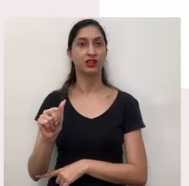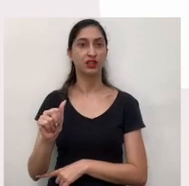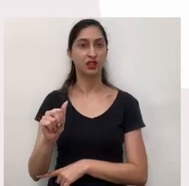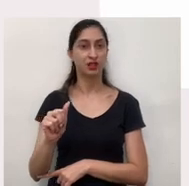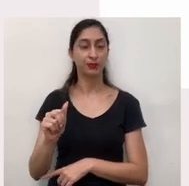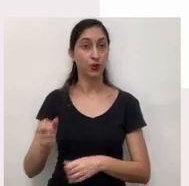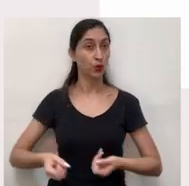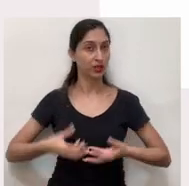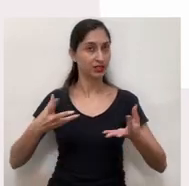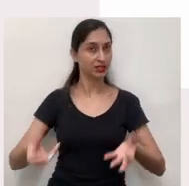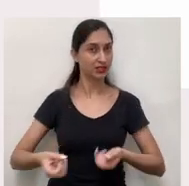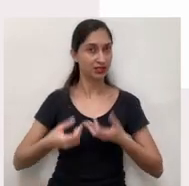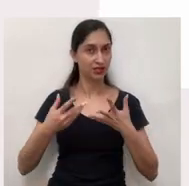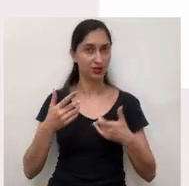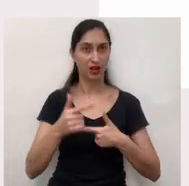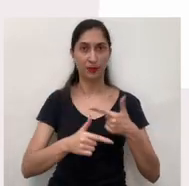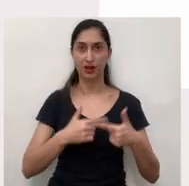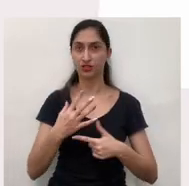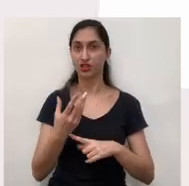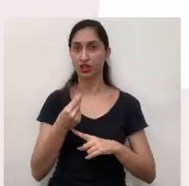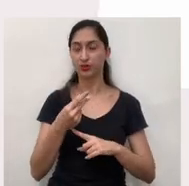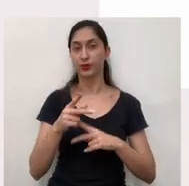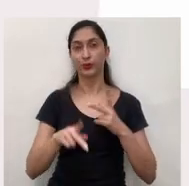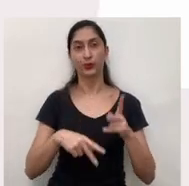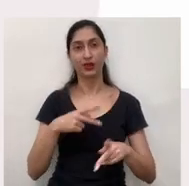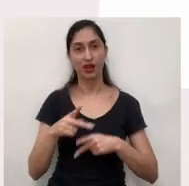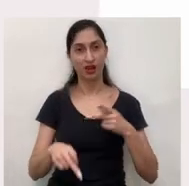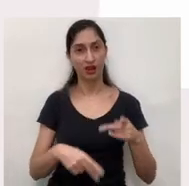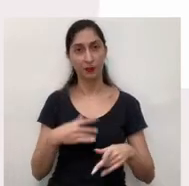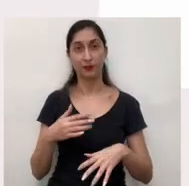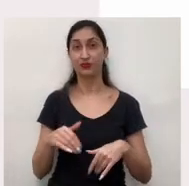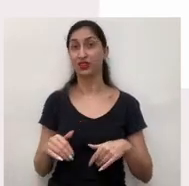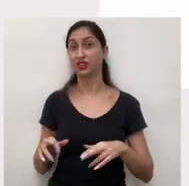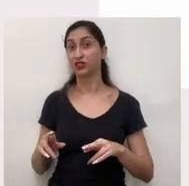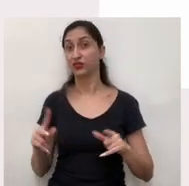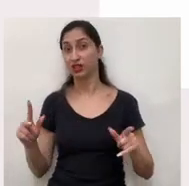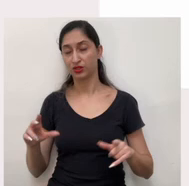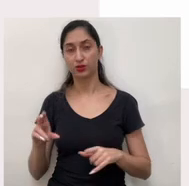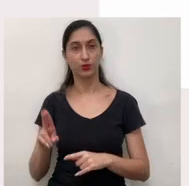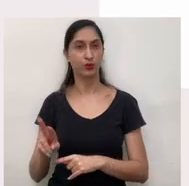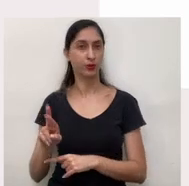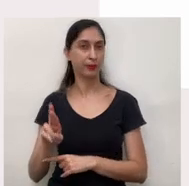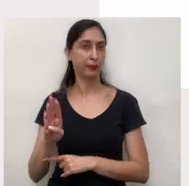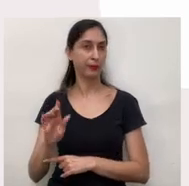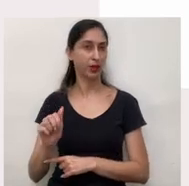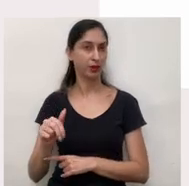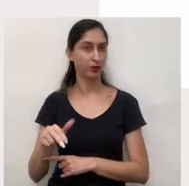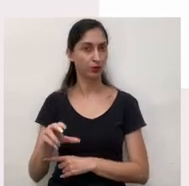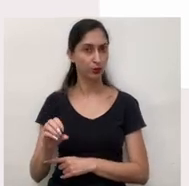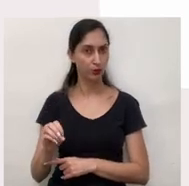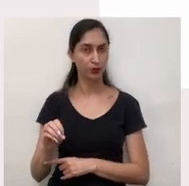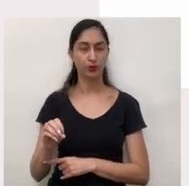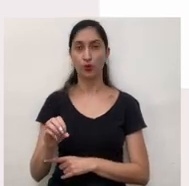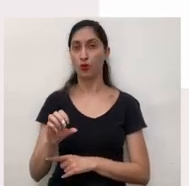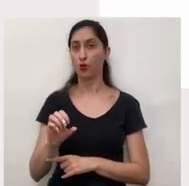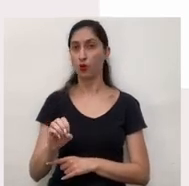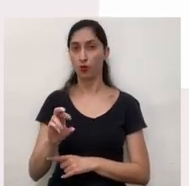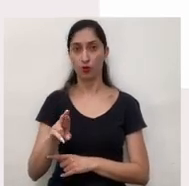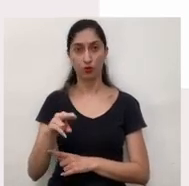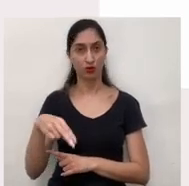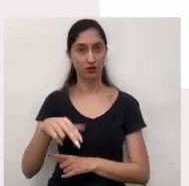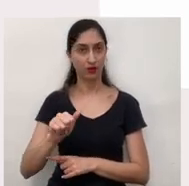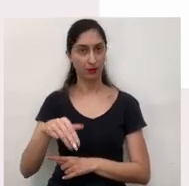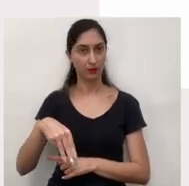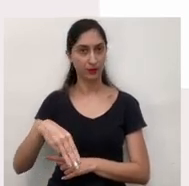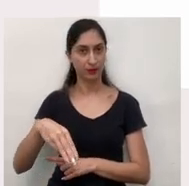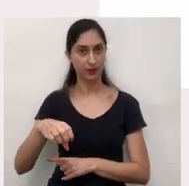né? Então, enfim, diferente do urbano ornamento, né, bom, casas que carregam muitas vezes as suas grades